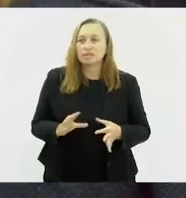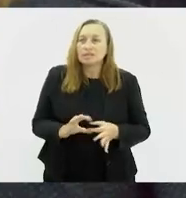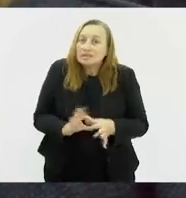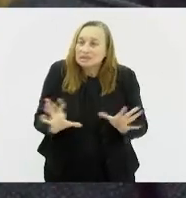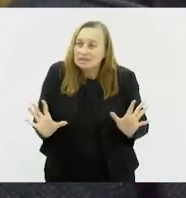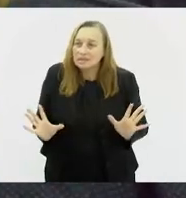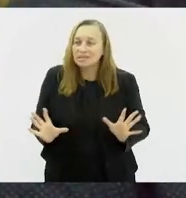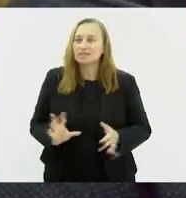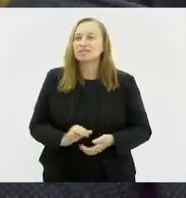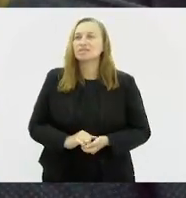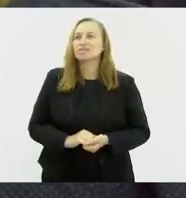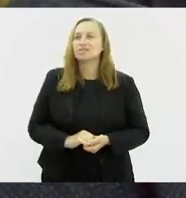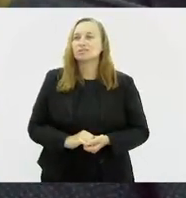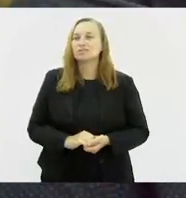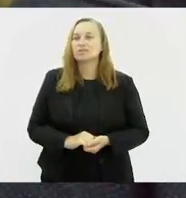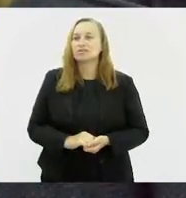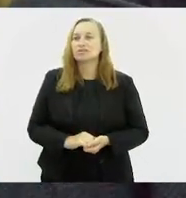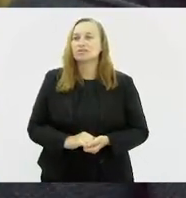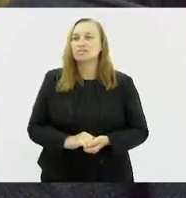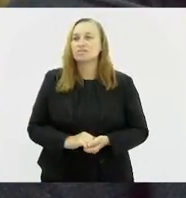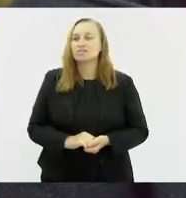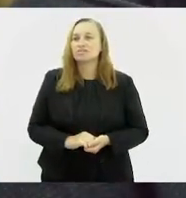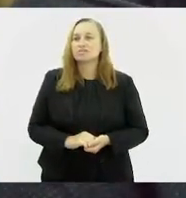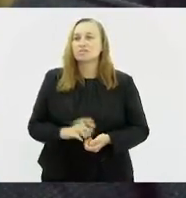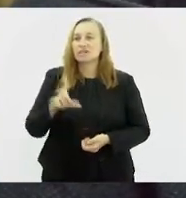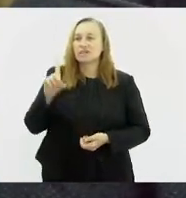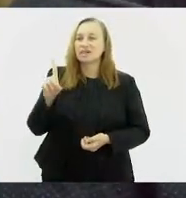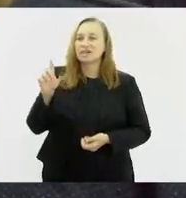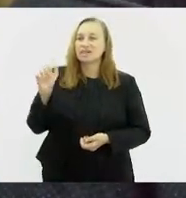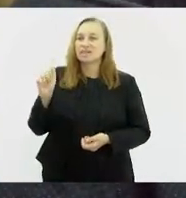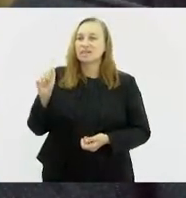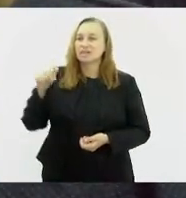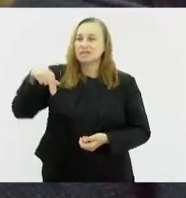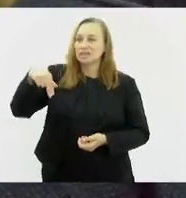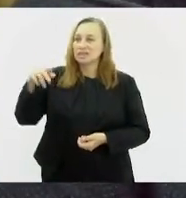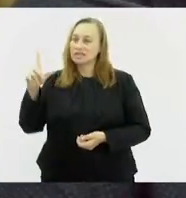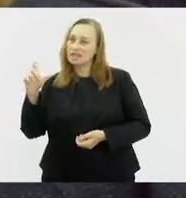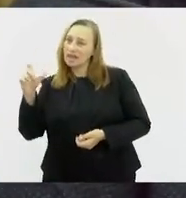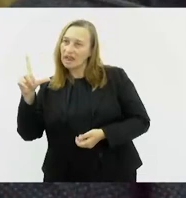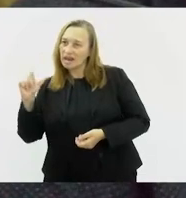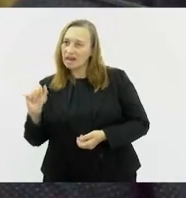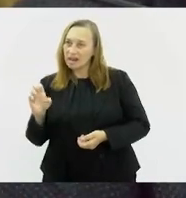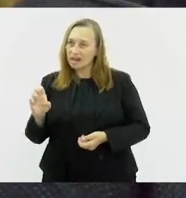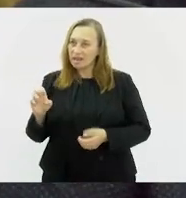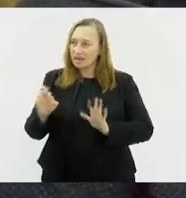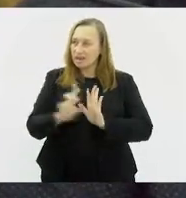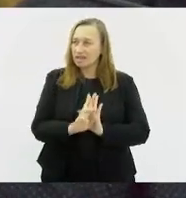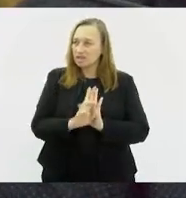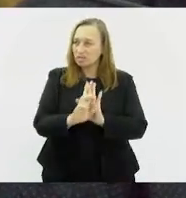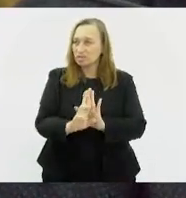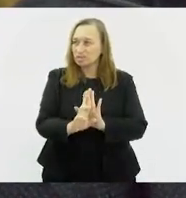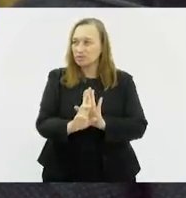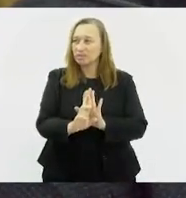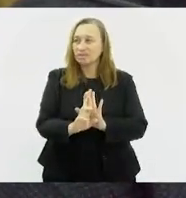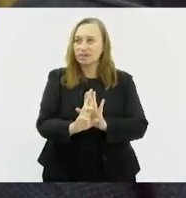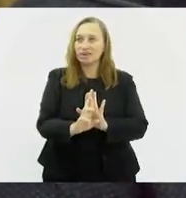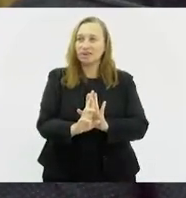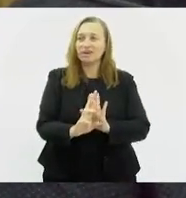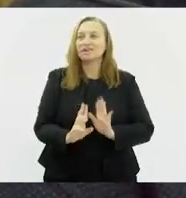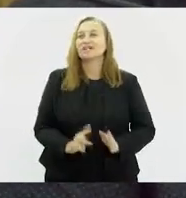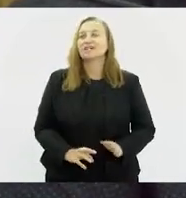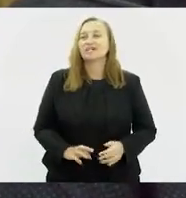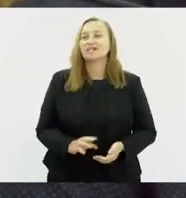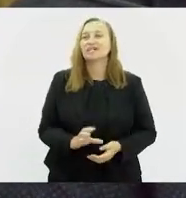permite, que a Daniele Freire, responsável, que está à frente da coordenação do